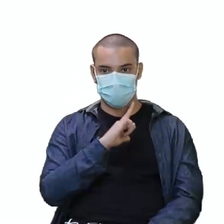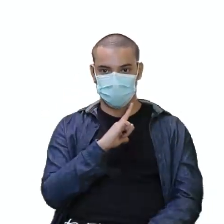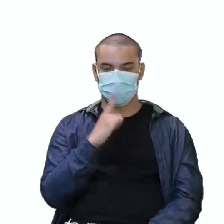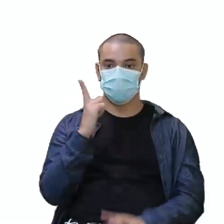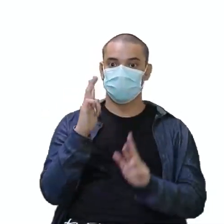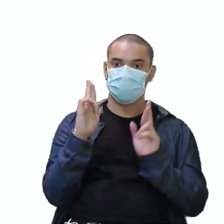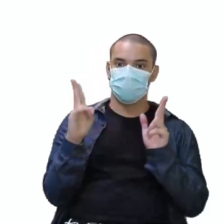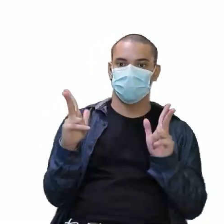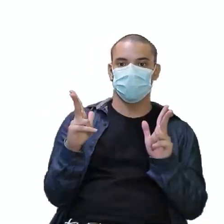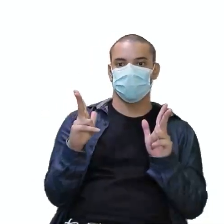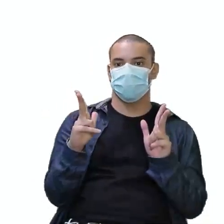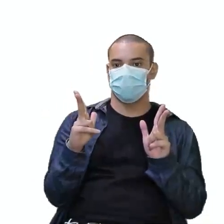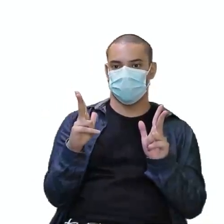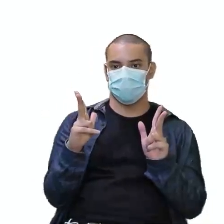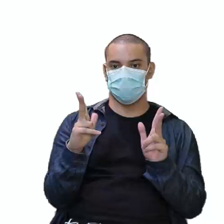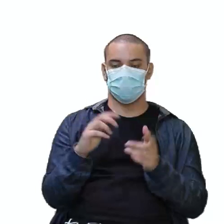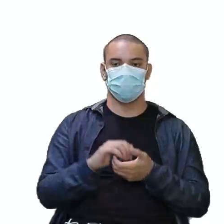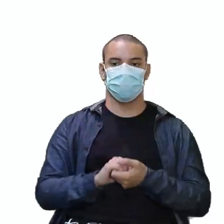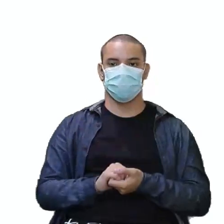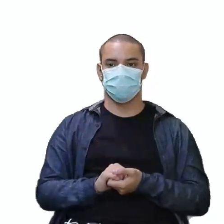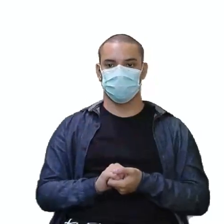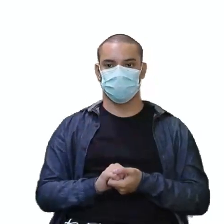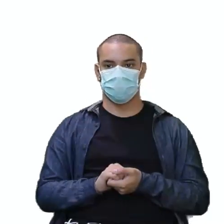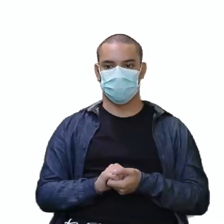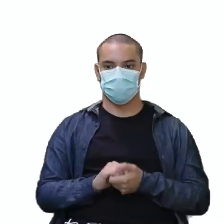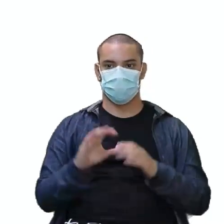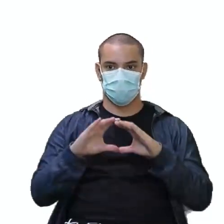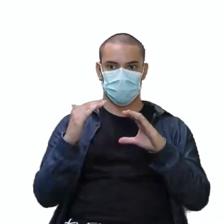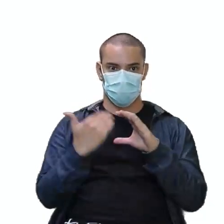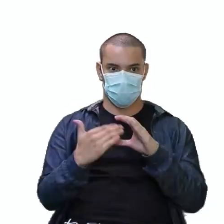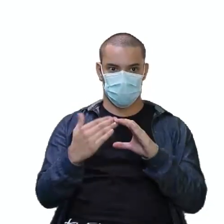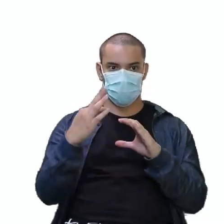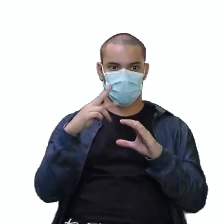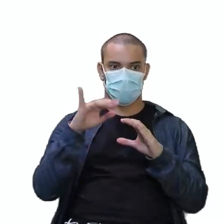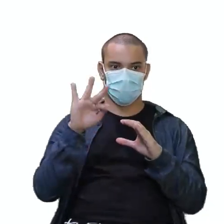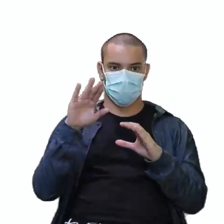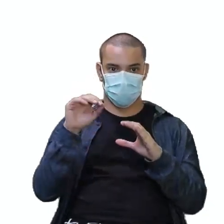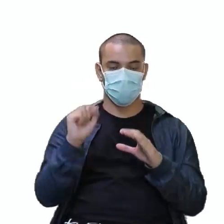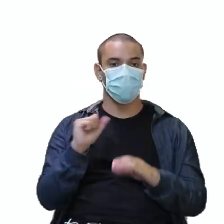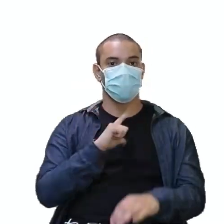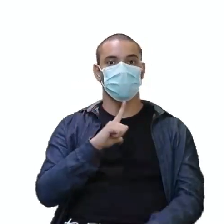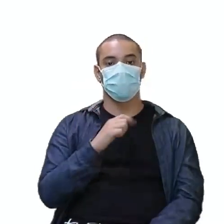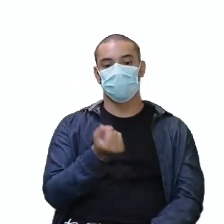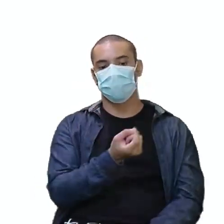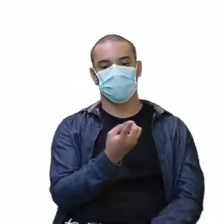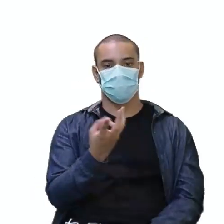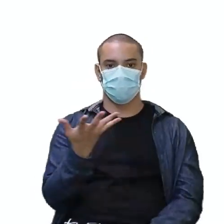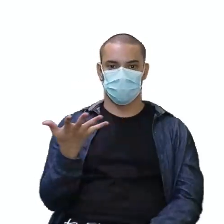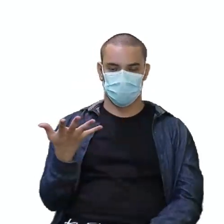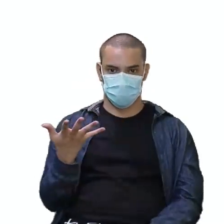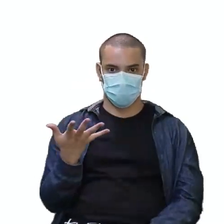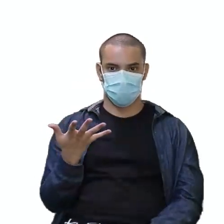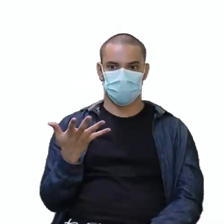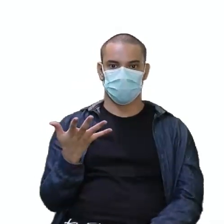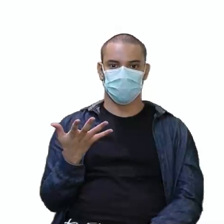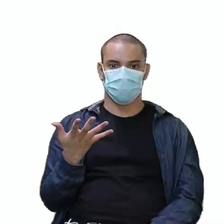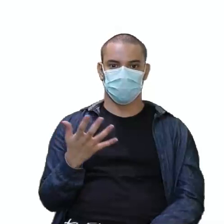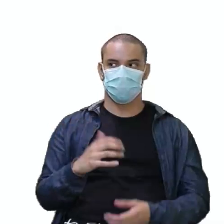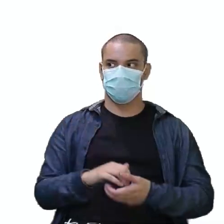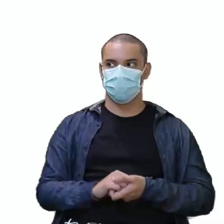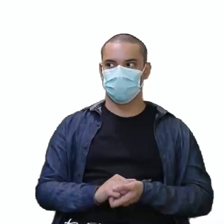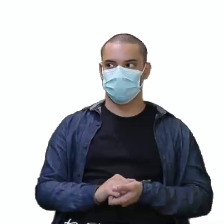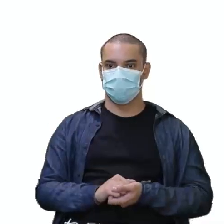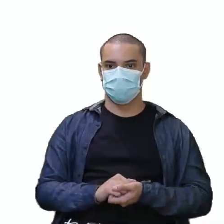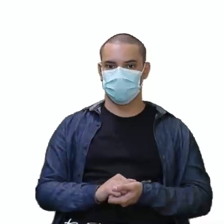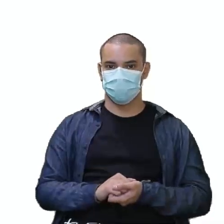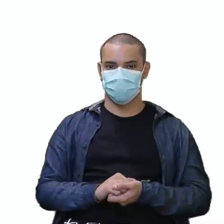entre os diferentes níveis. Não sei nem o que foi que eu falei, gente. Tróficos em termos de quantidades. Eu sei que saiu uma coisa estranha